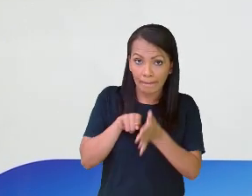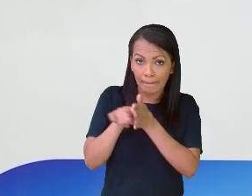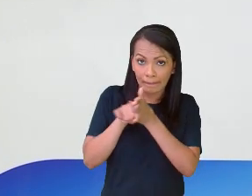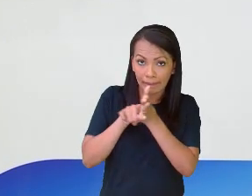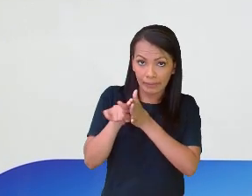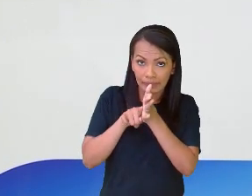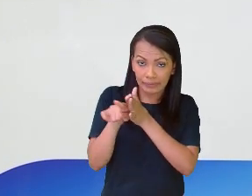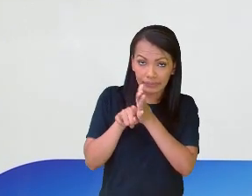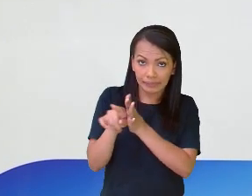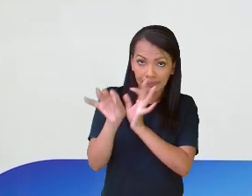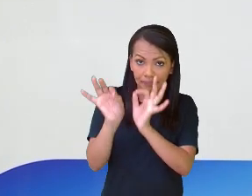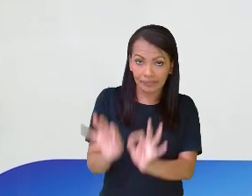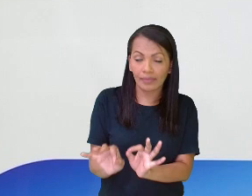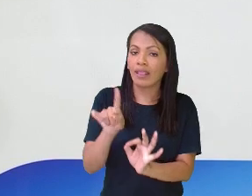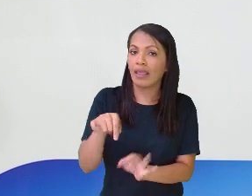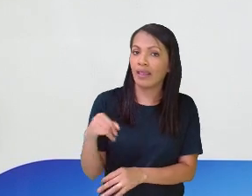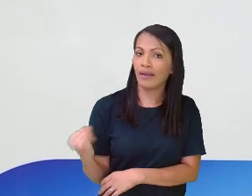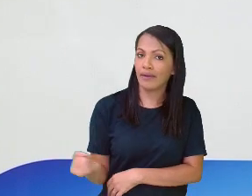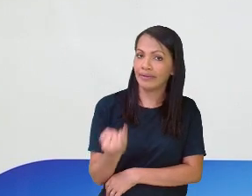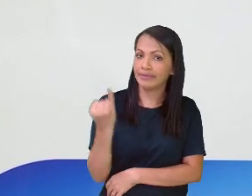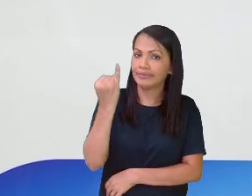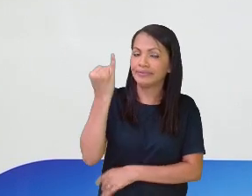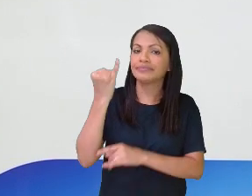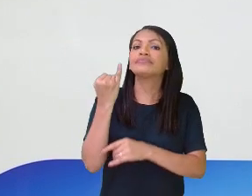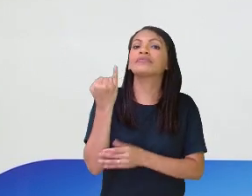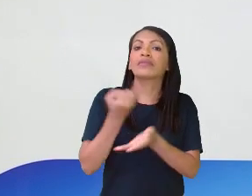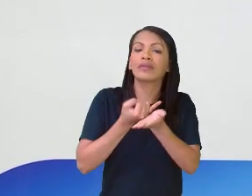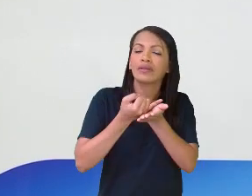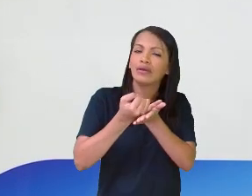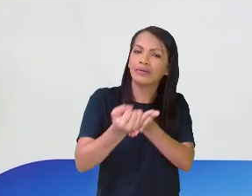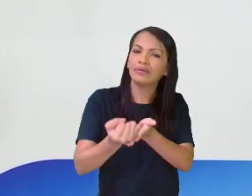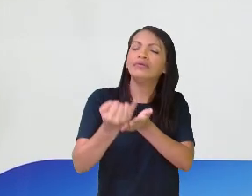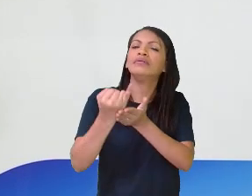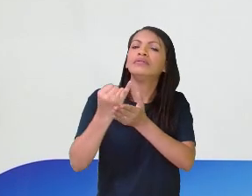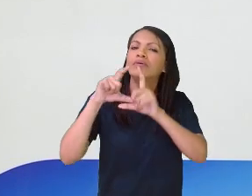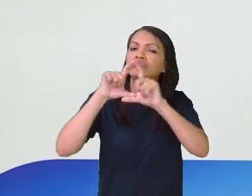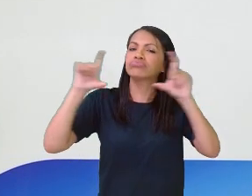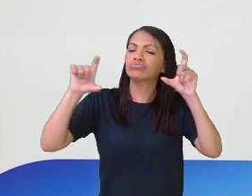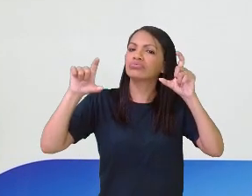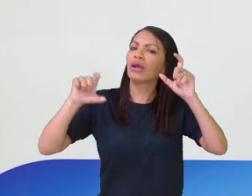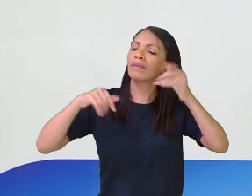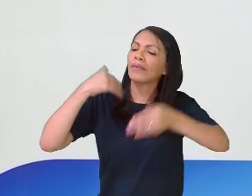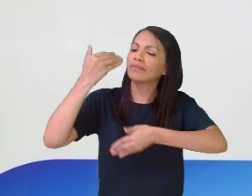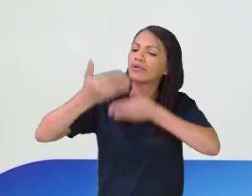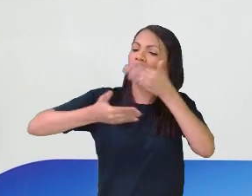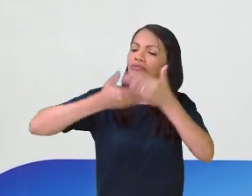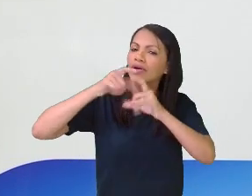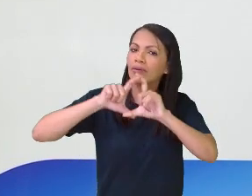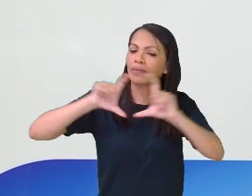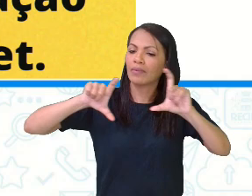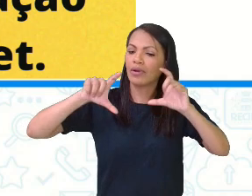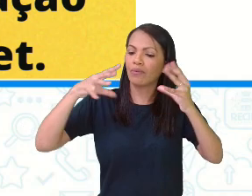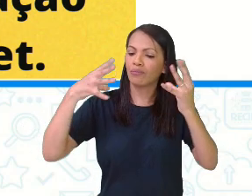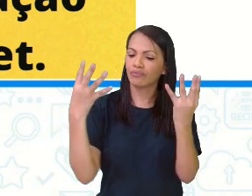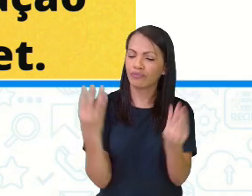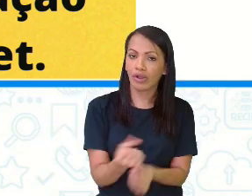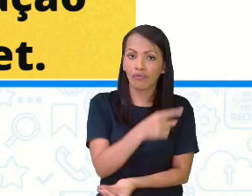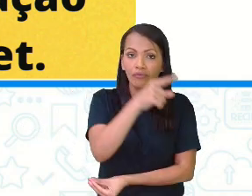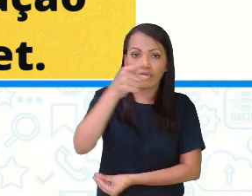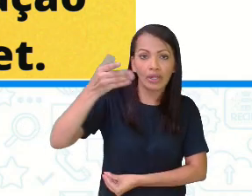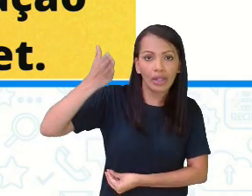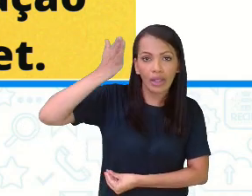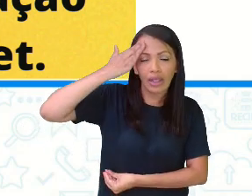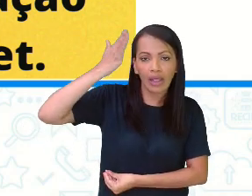certo? É importante. Então, introdução, desenvolvimento e conclusão para que você possa